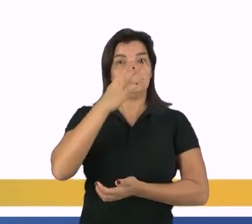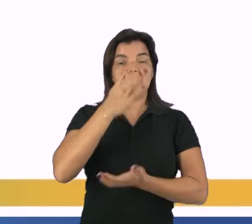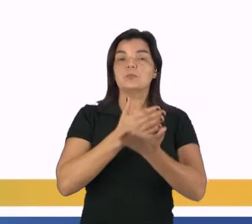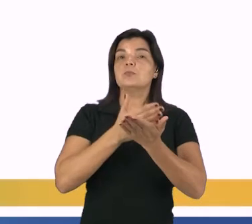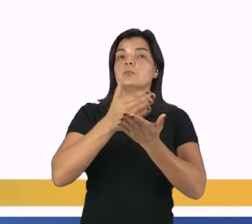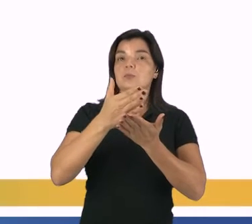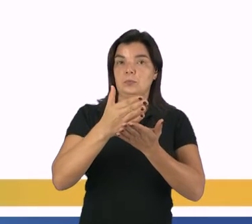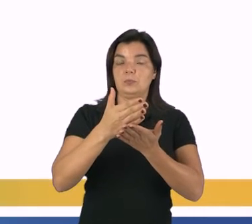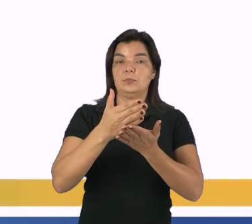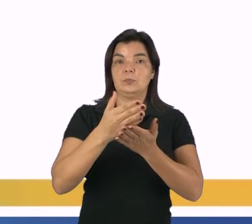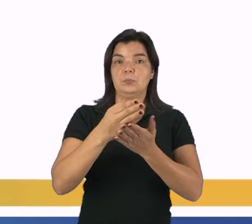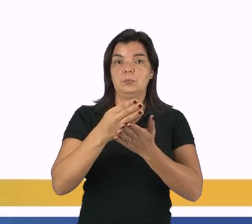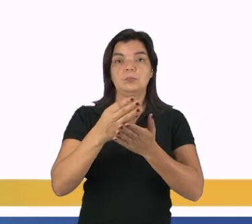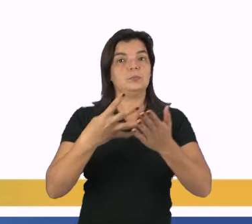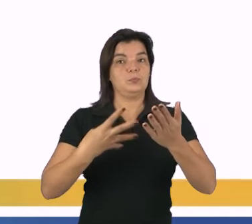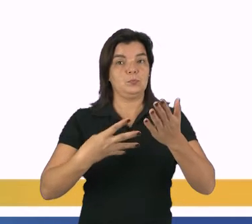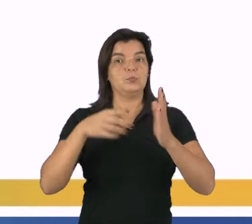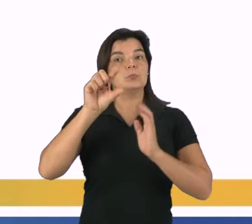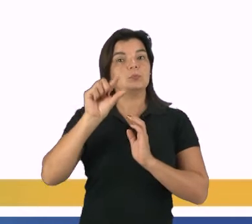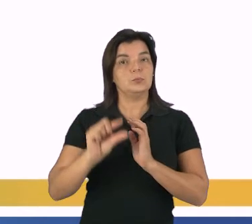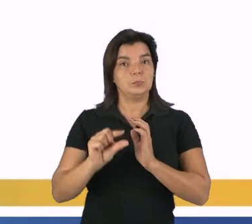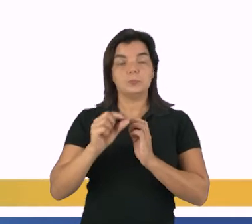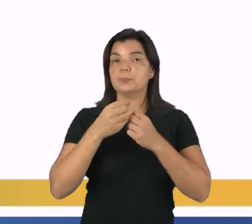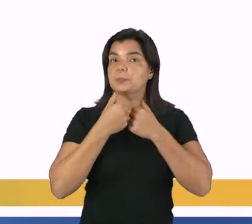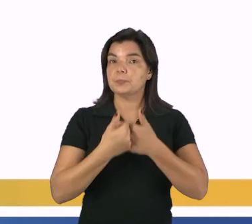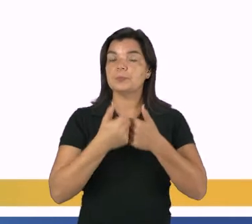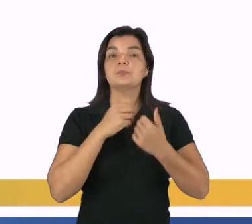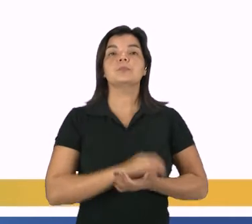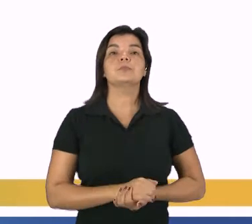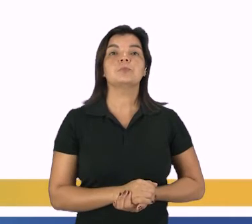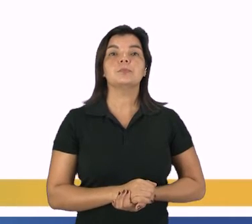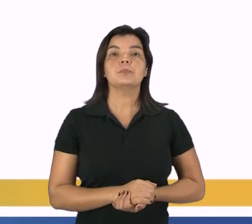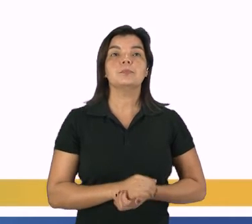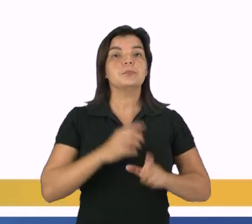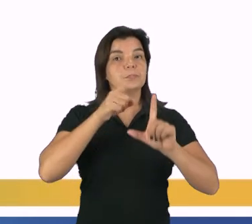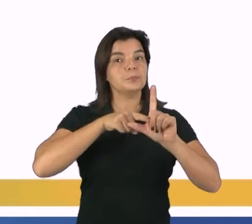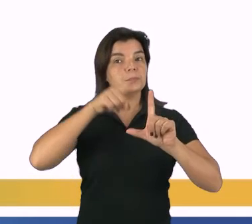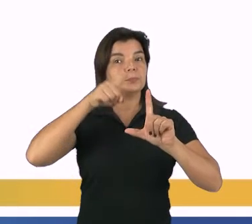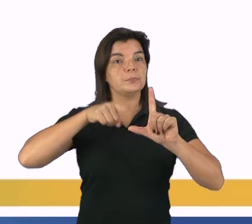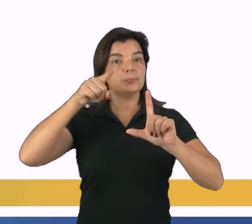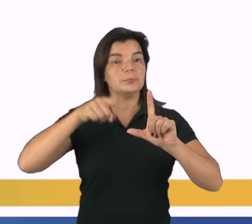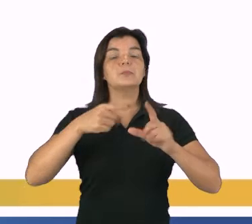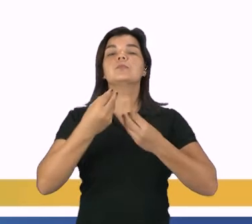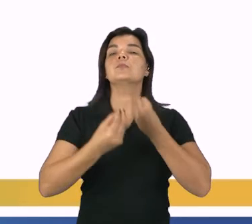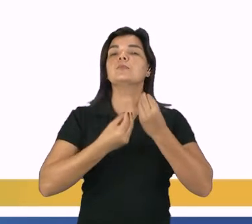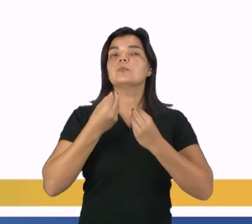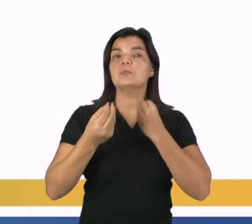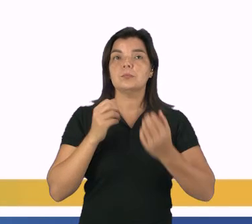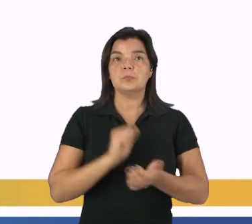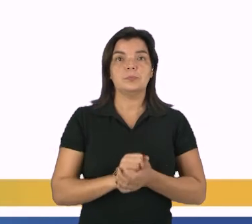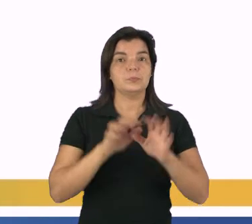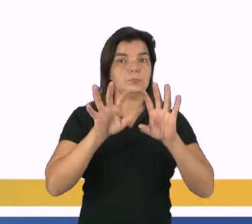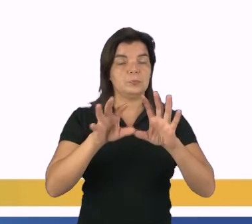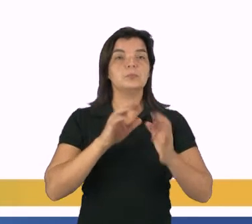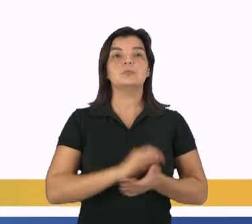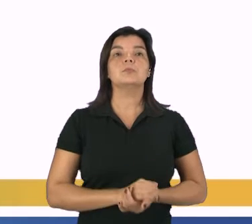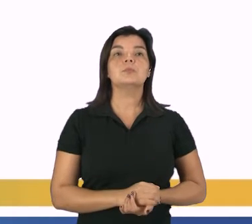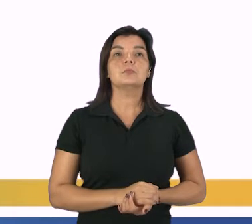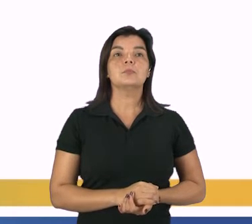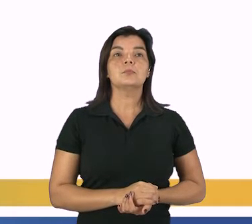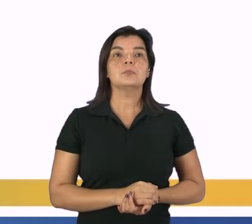ó, essa parte em vermelho aqui, que eu coloquei, ela representa somente a força F, né, que é essa força inicial,